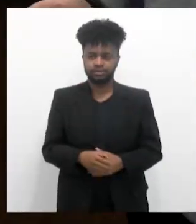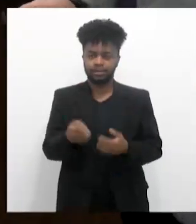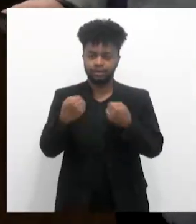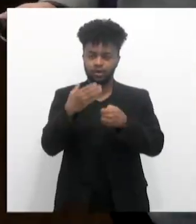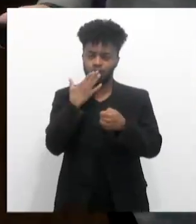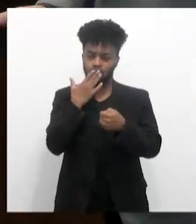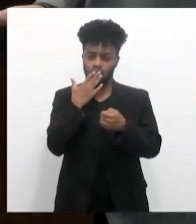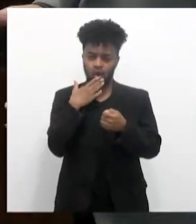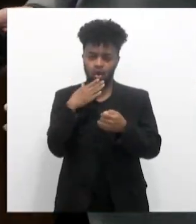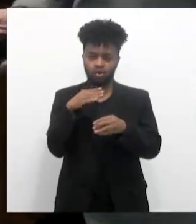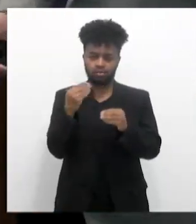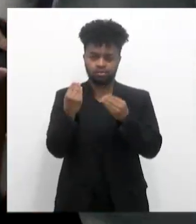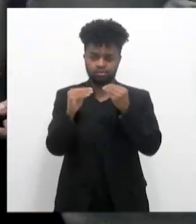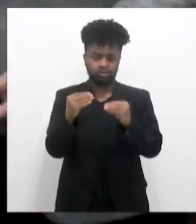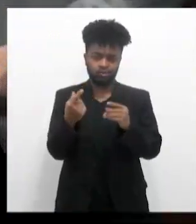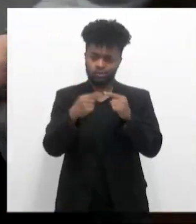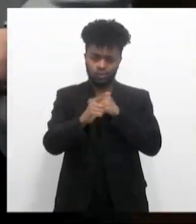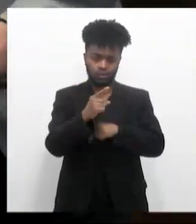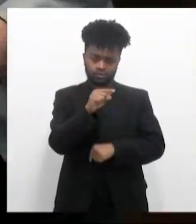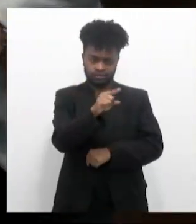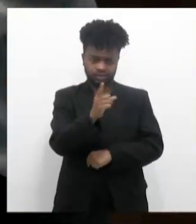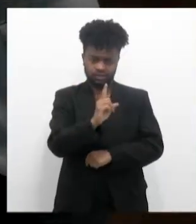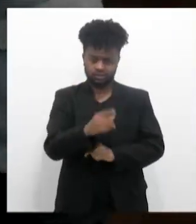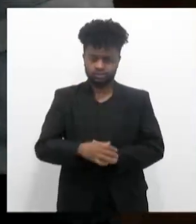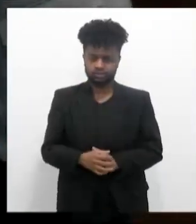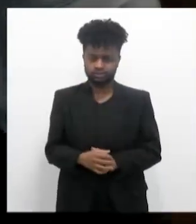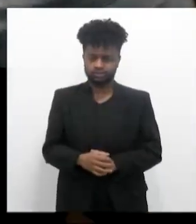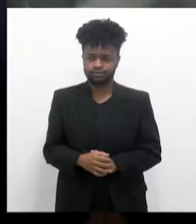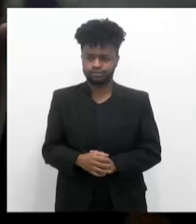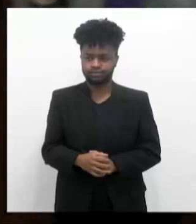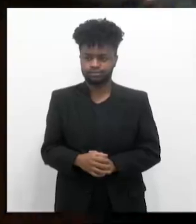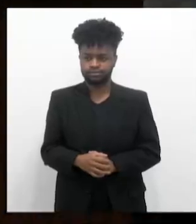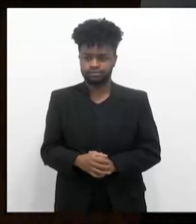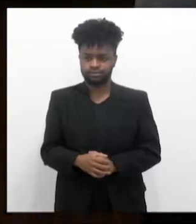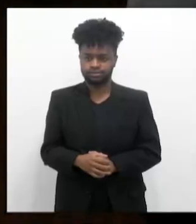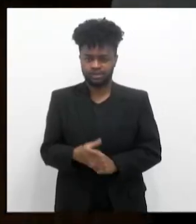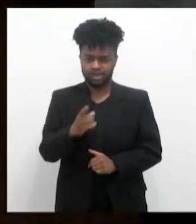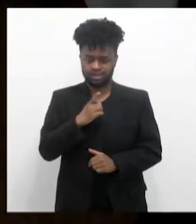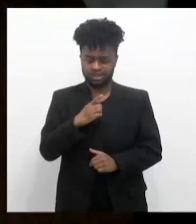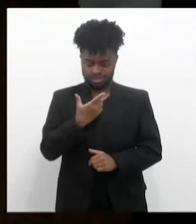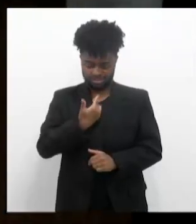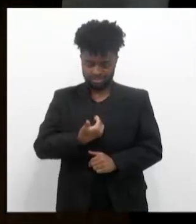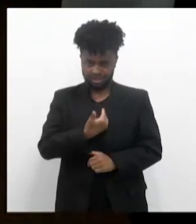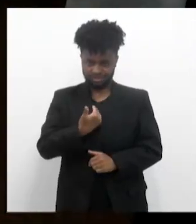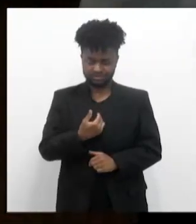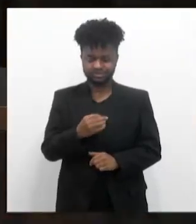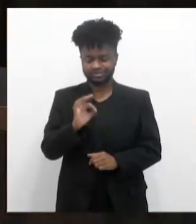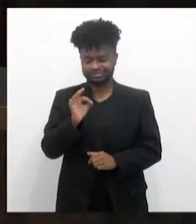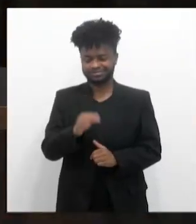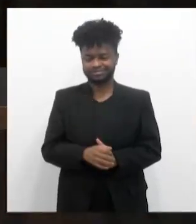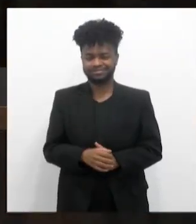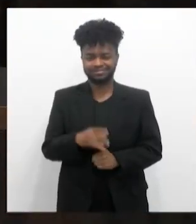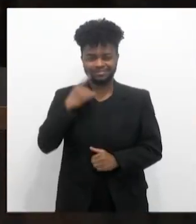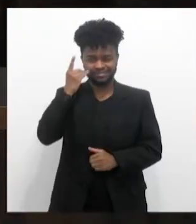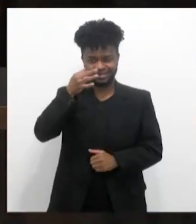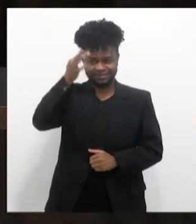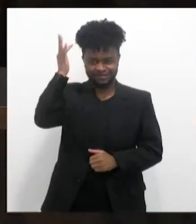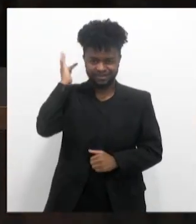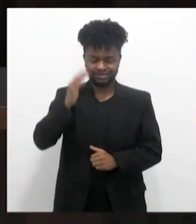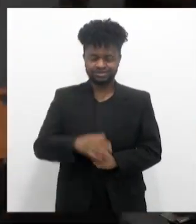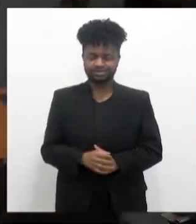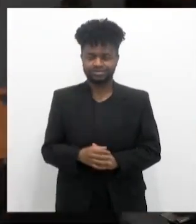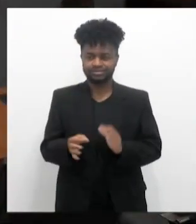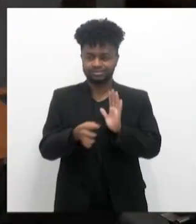colorida. Essa gravata não combina com o senhor. Ah, tem um charme? Deputado Fred Pacheco. O